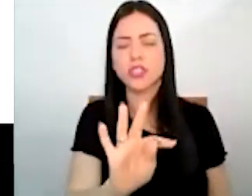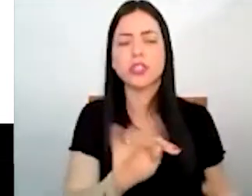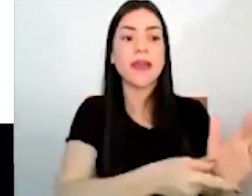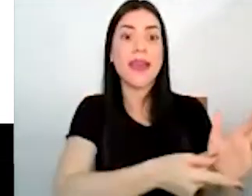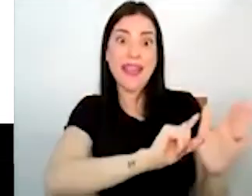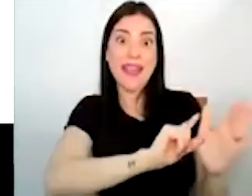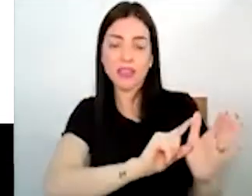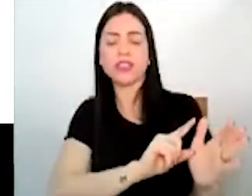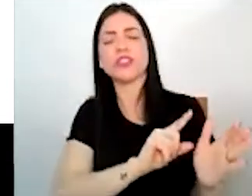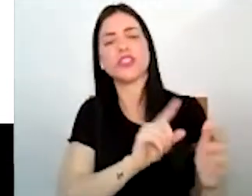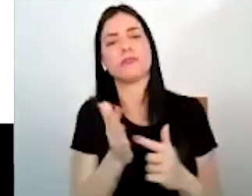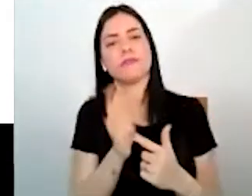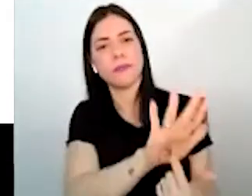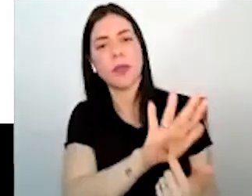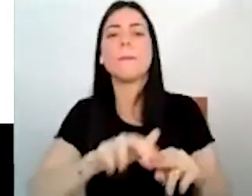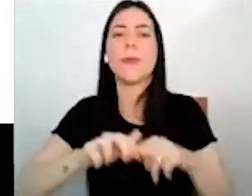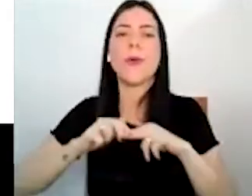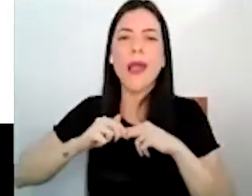tibetano pela China.